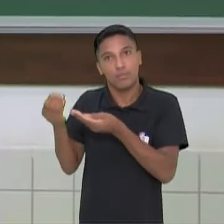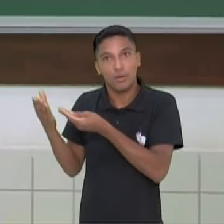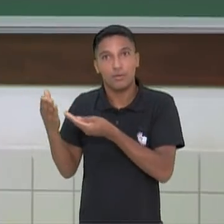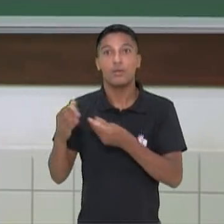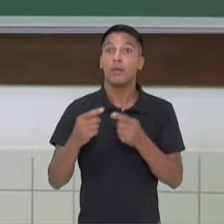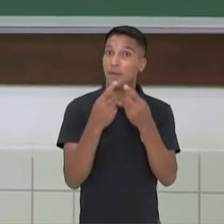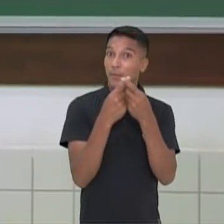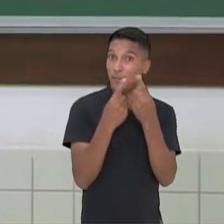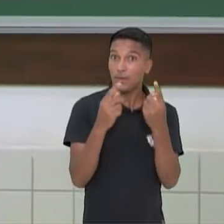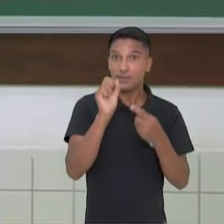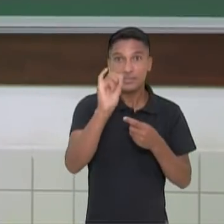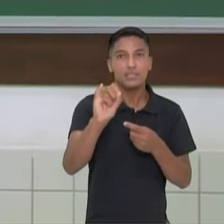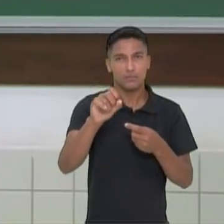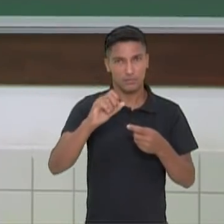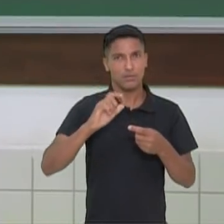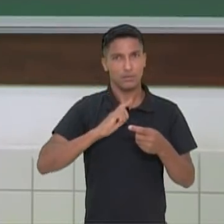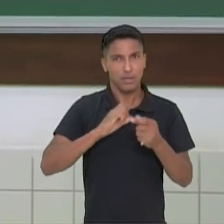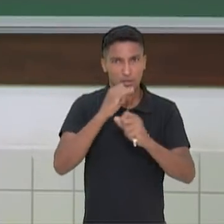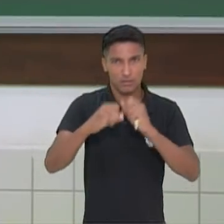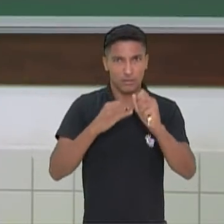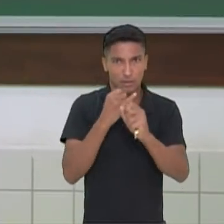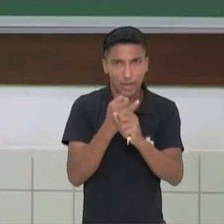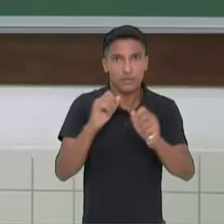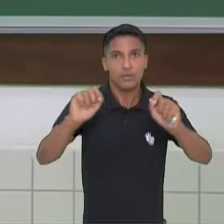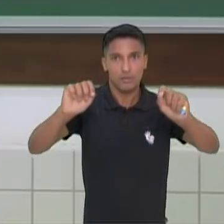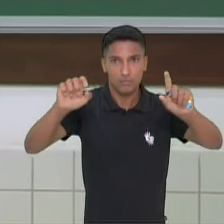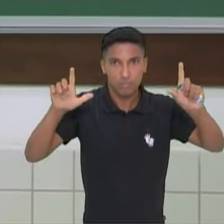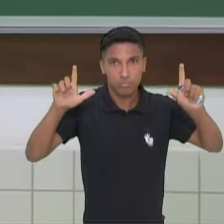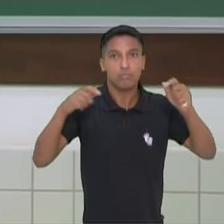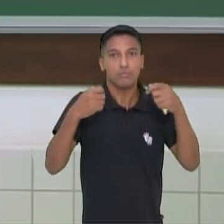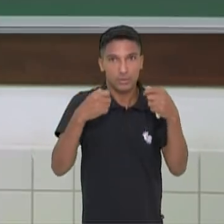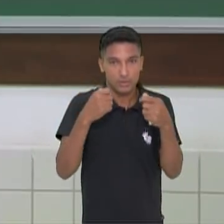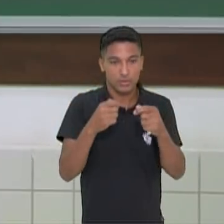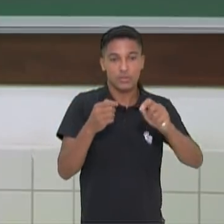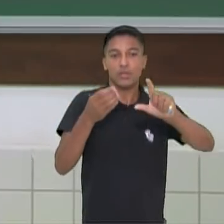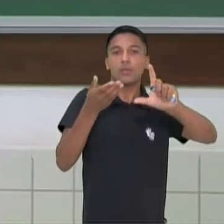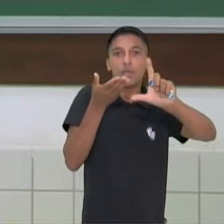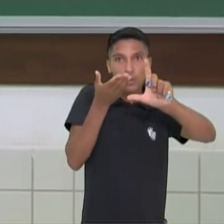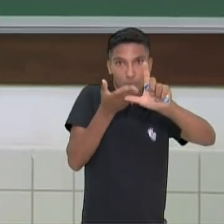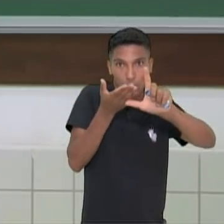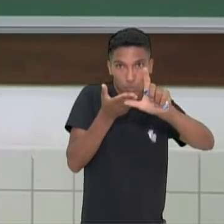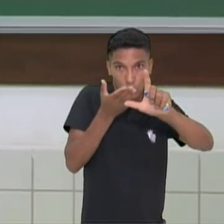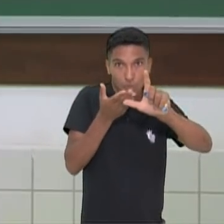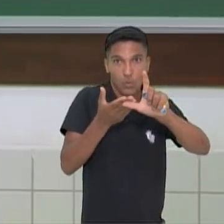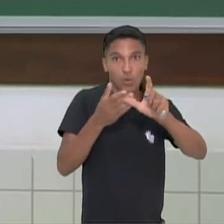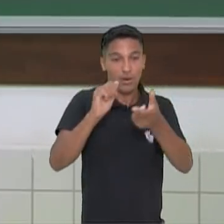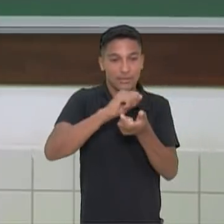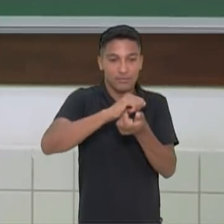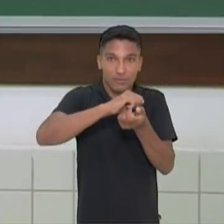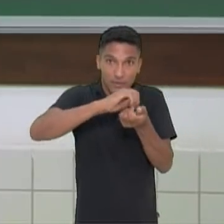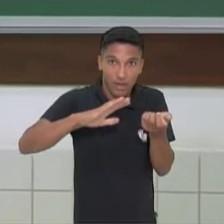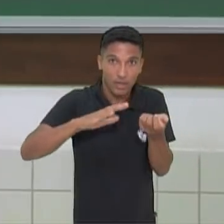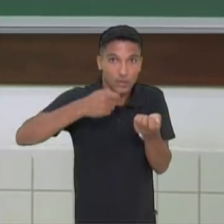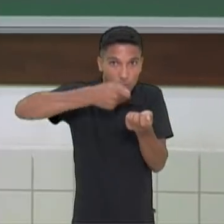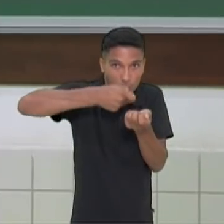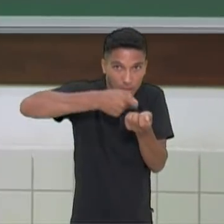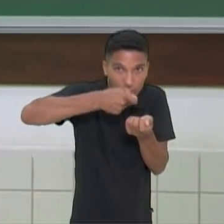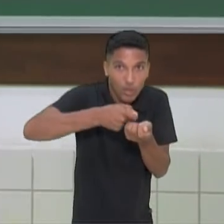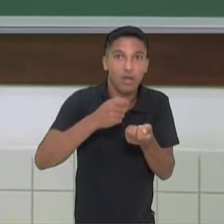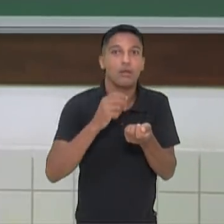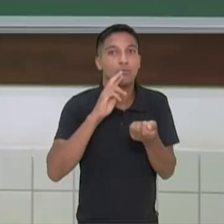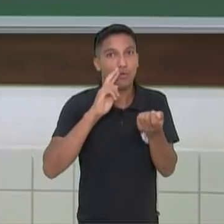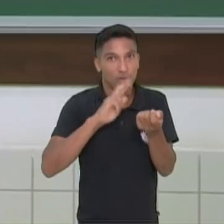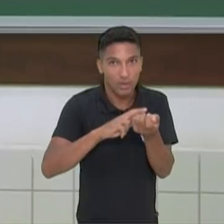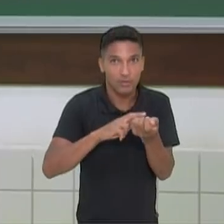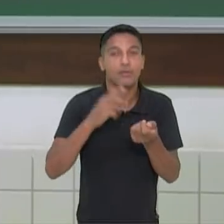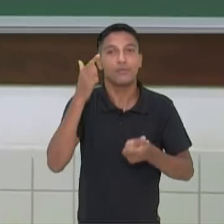não deixe de fazer a atividade obrigatória, ela que garante a tua presença na nossa aula, tá? Vocês